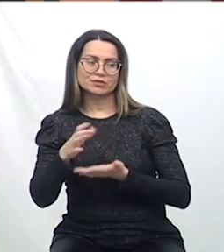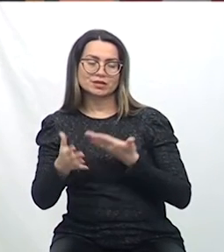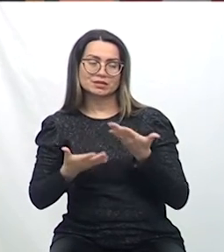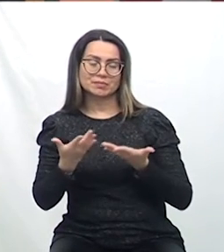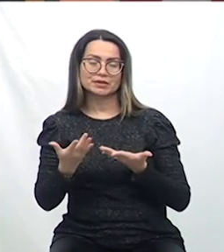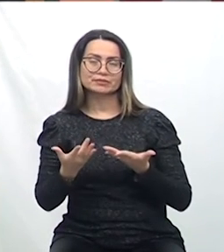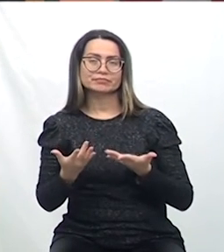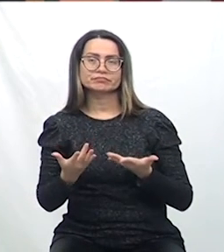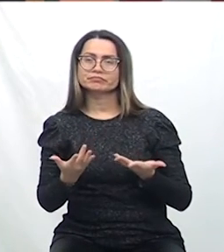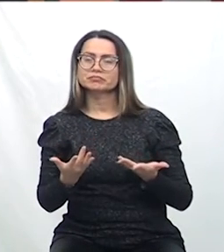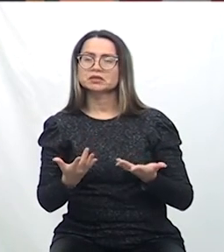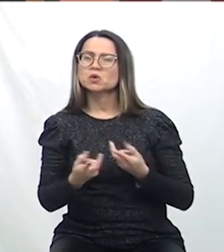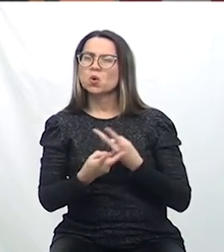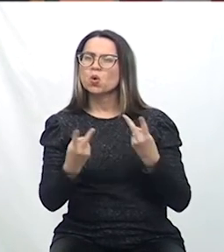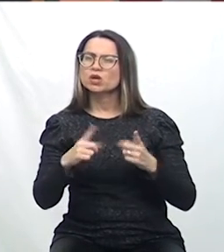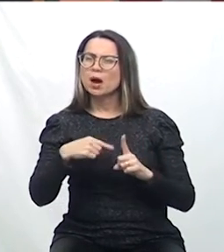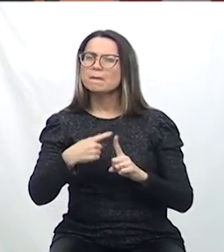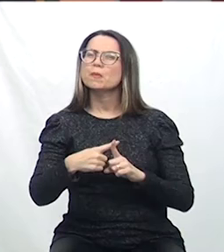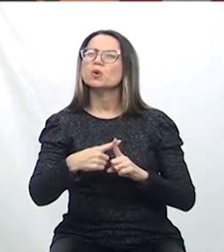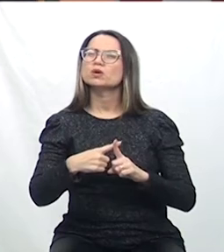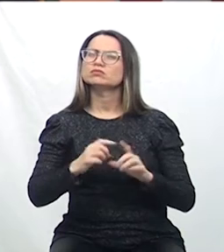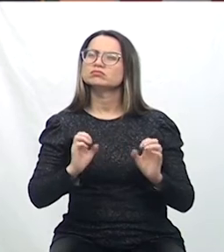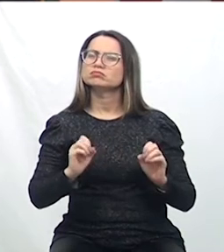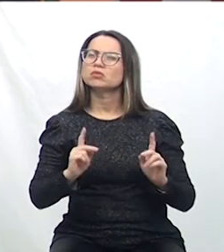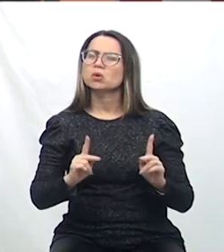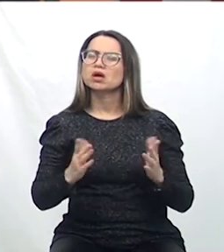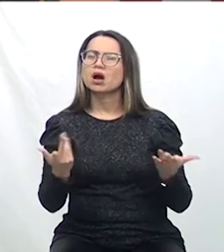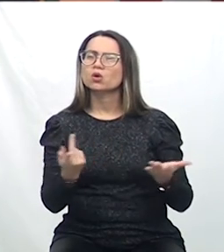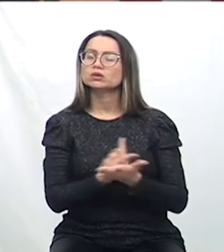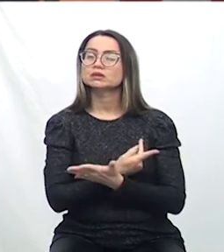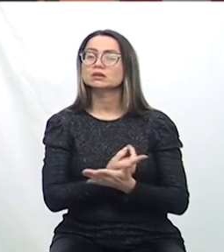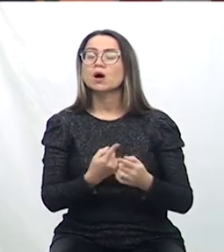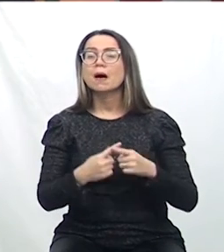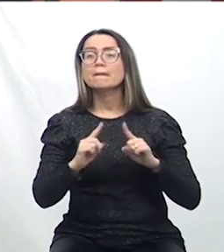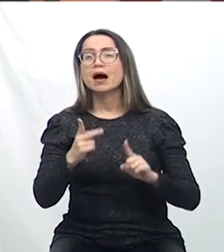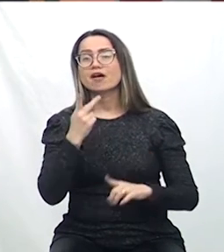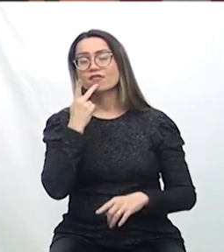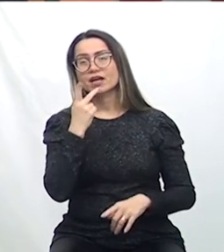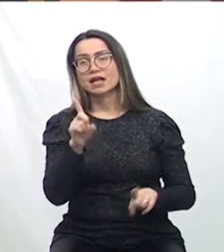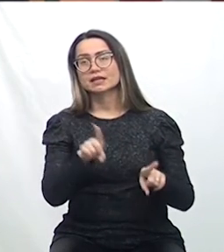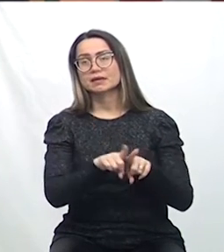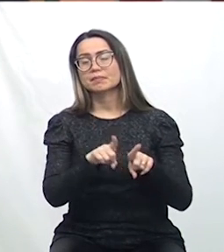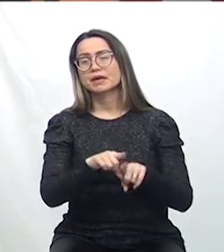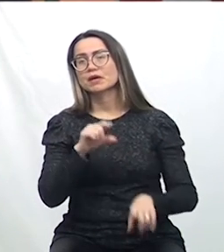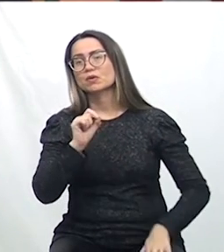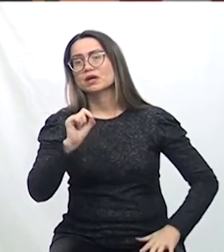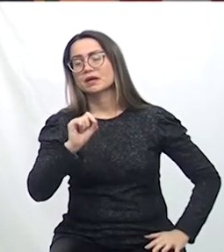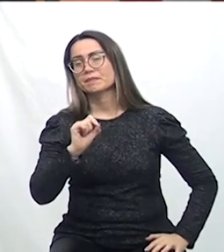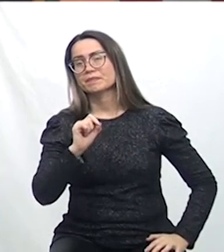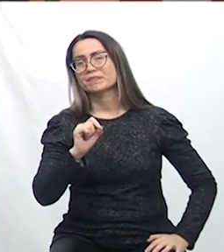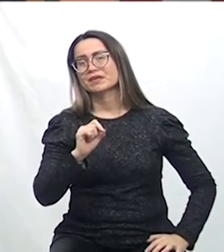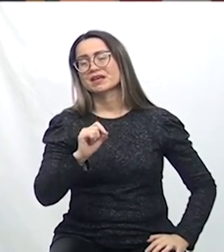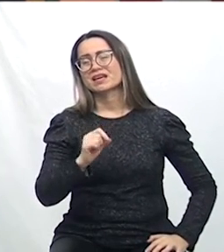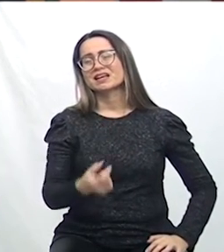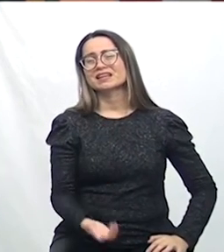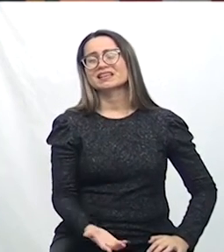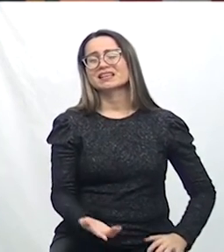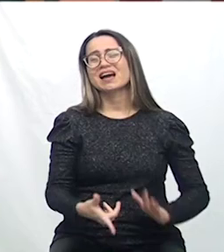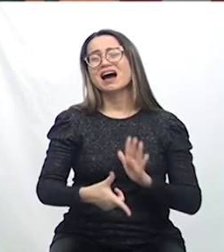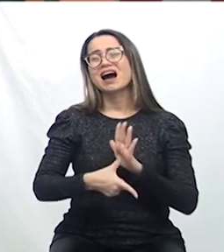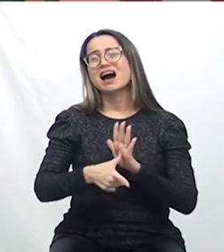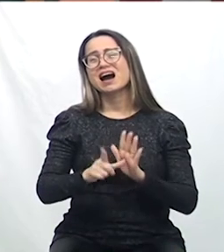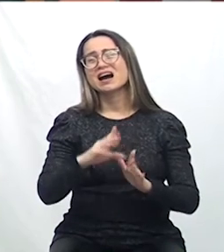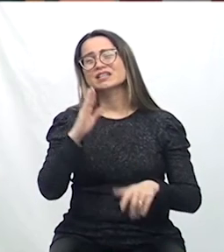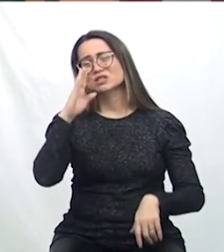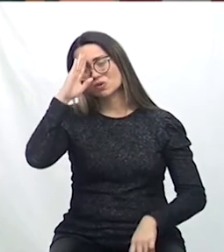Mas venho aqui também dizer que a prevenção é muito importante. O vereador Manuel sempre fala